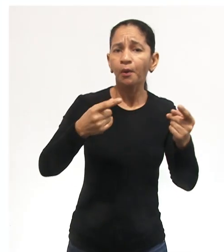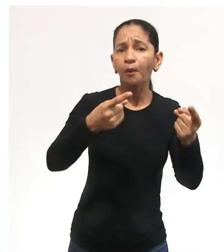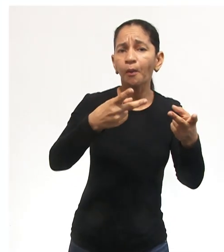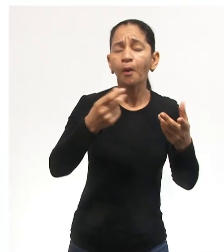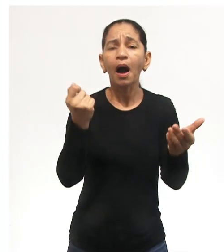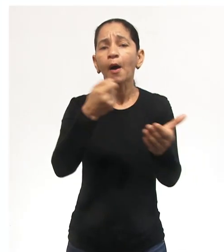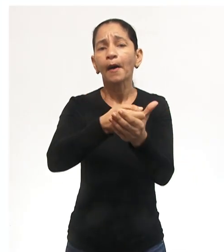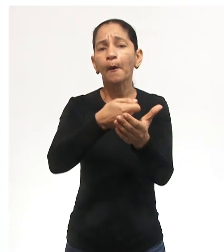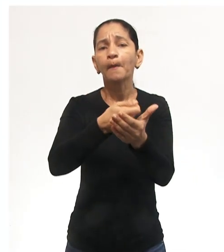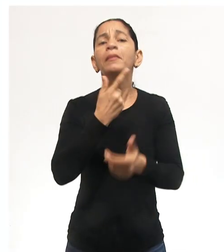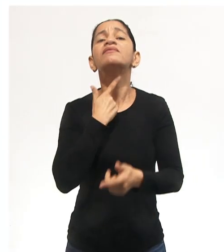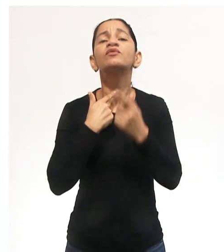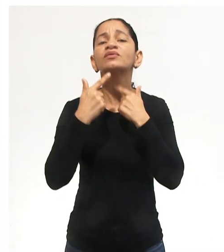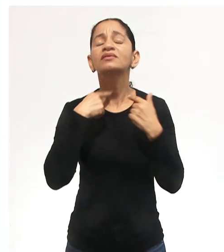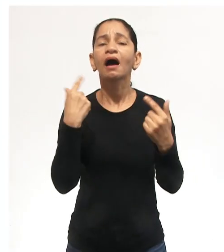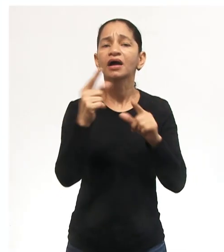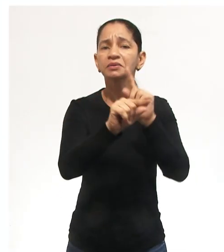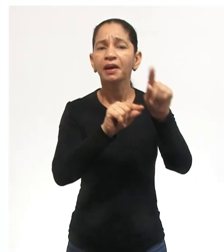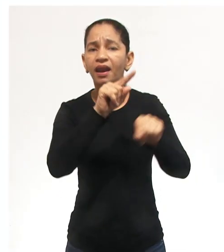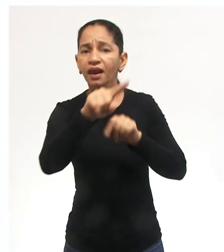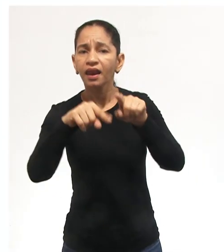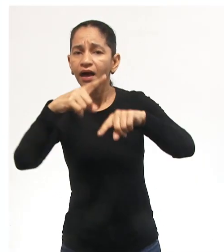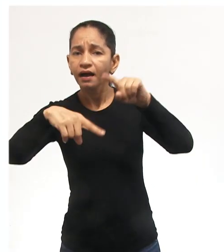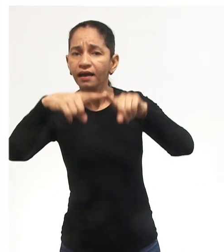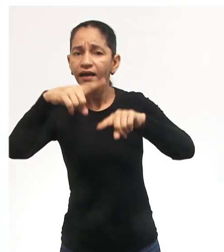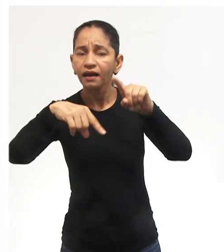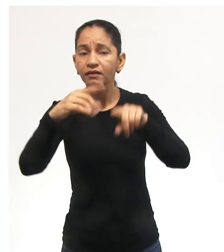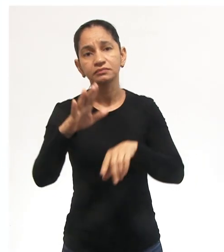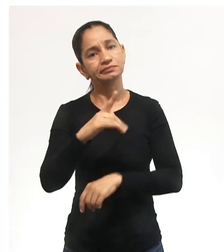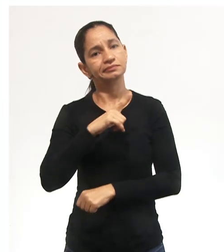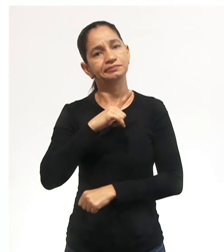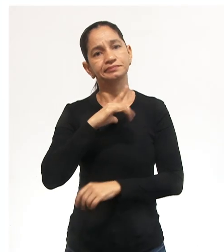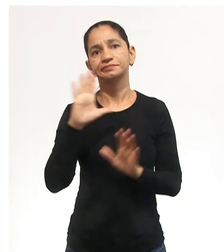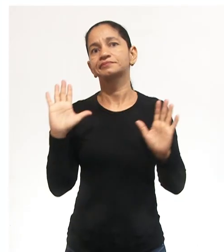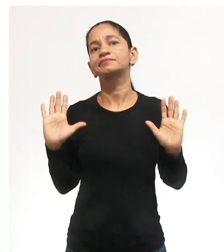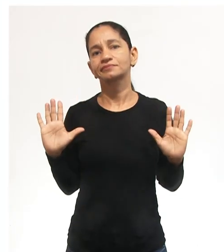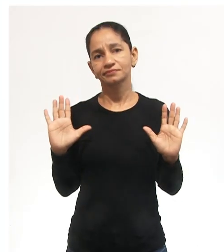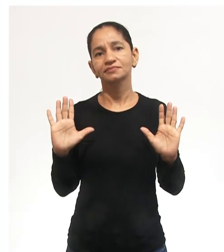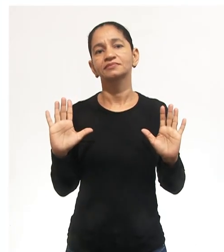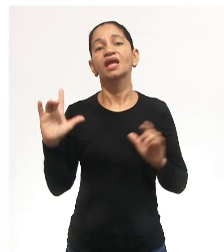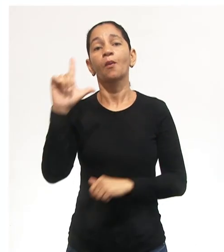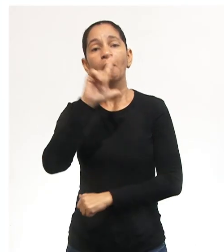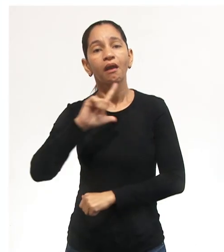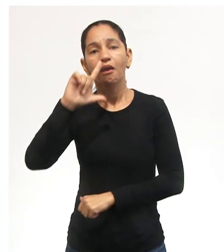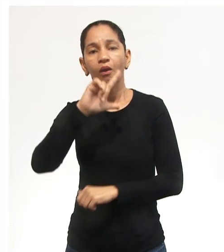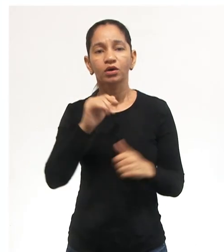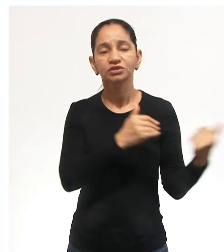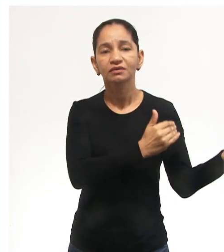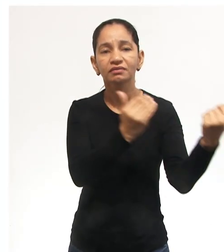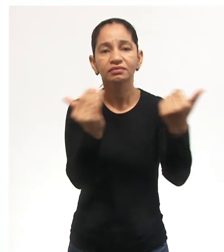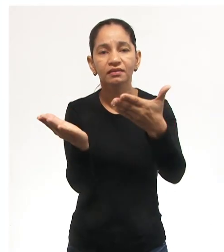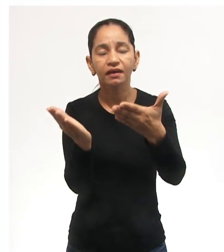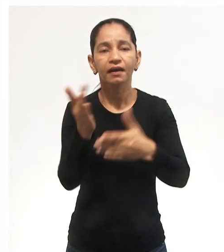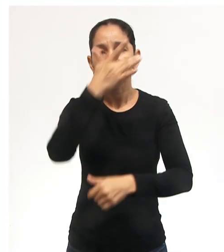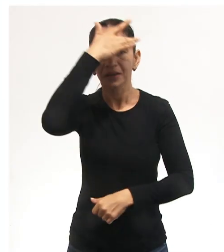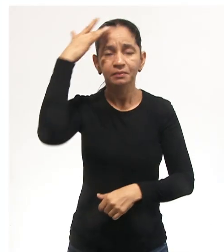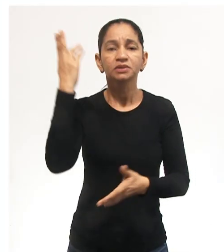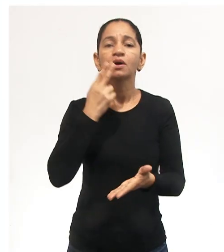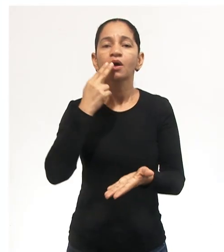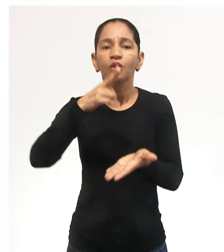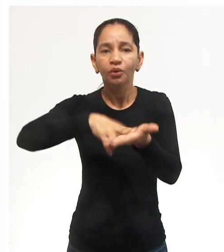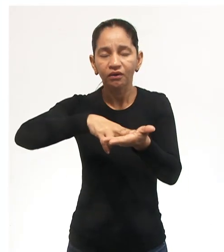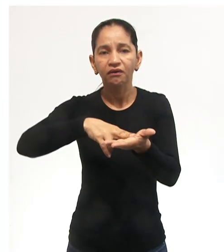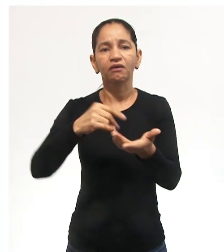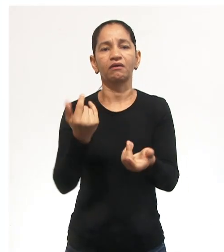no meio digital? Tem que ter logística e entrega. Vai pelo correio? Vai